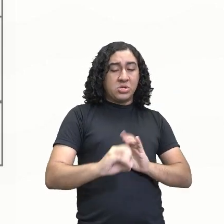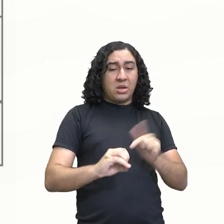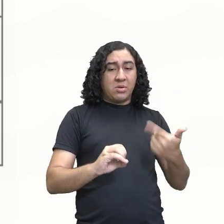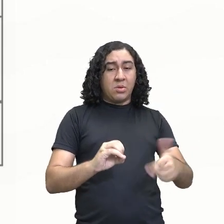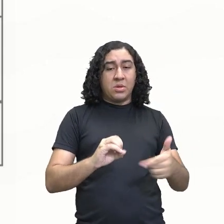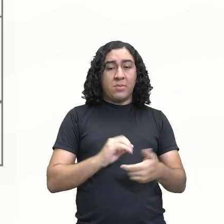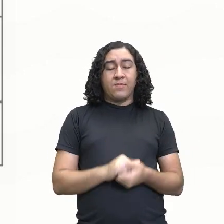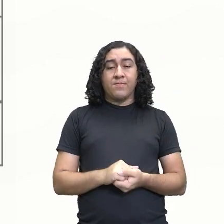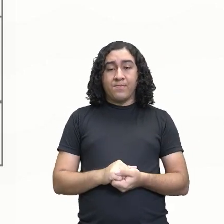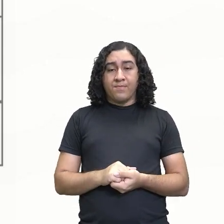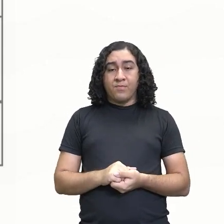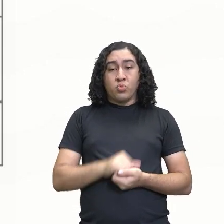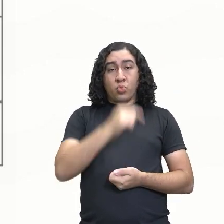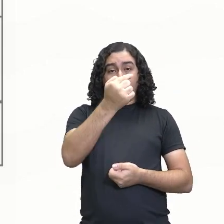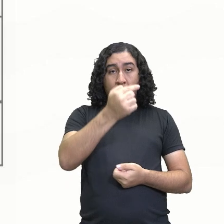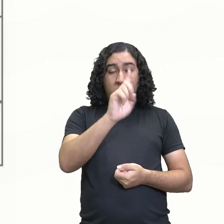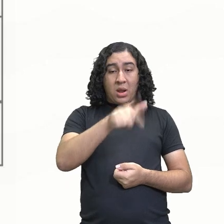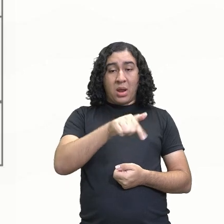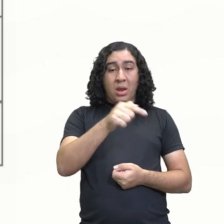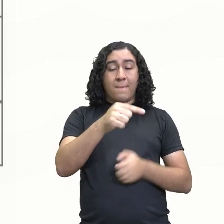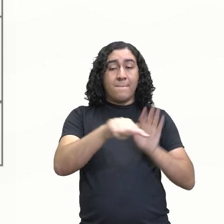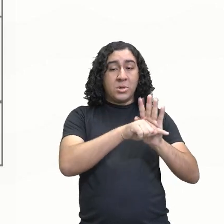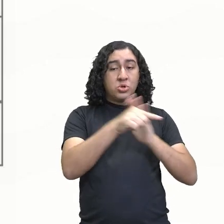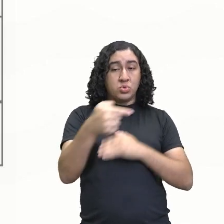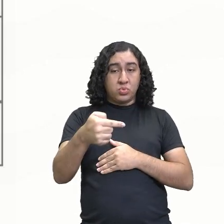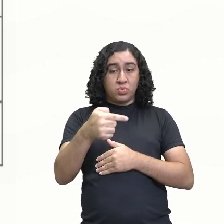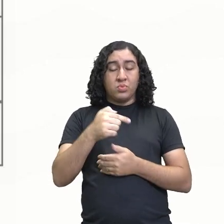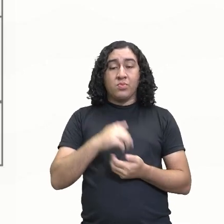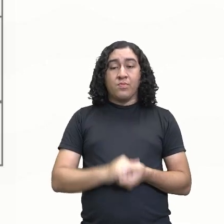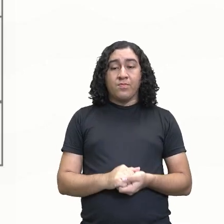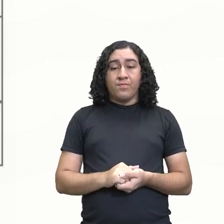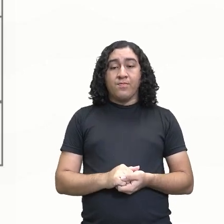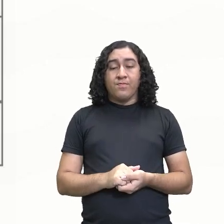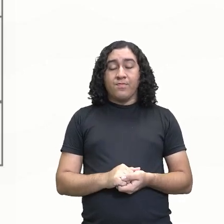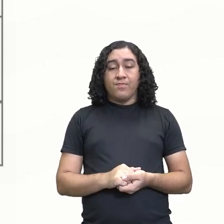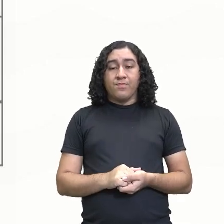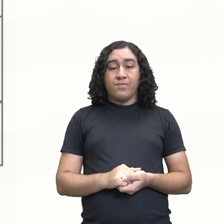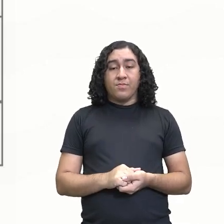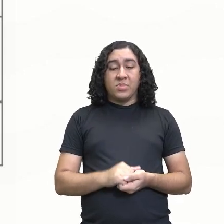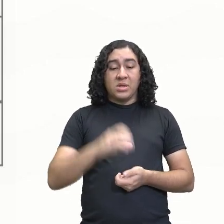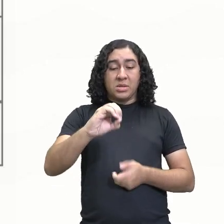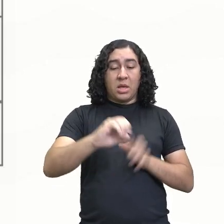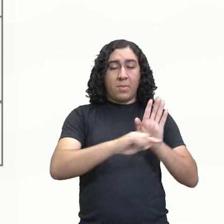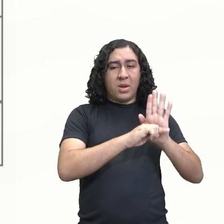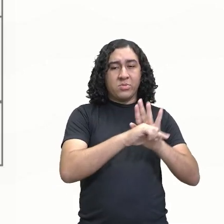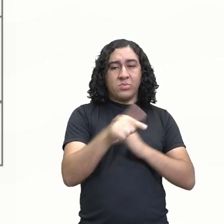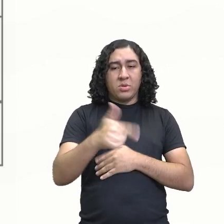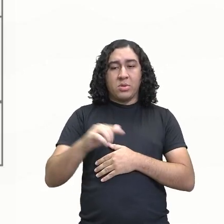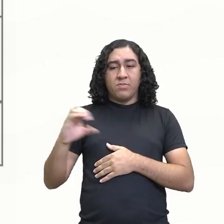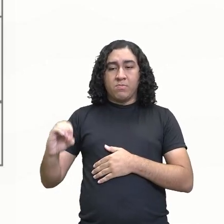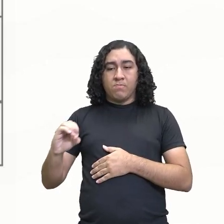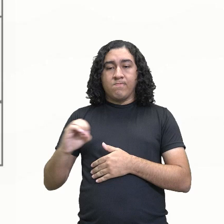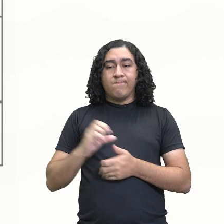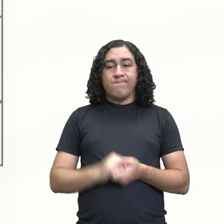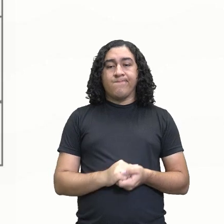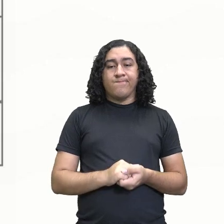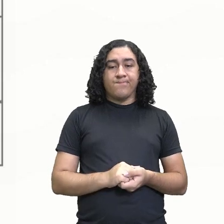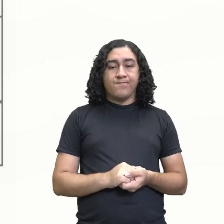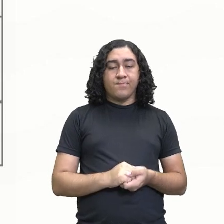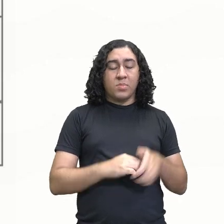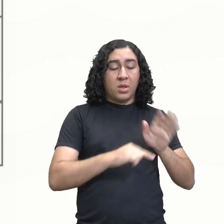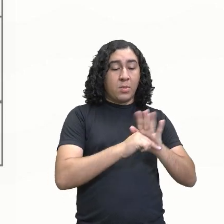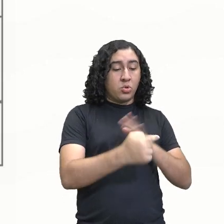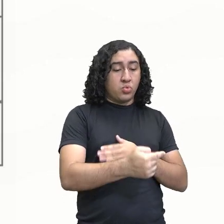vai aparecer o menos, vai ficar menos 1. Não existe menos zero, vai ficar zero. Menos